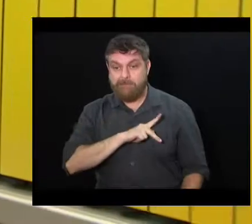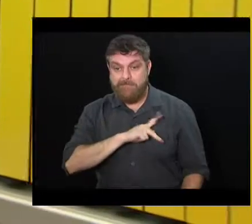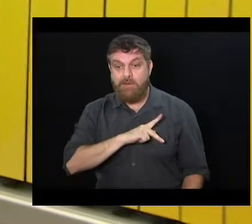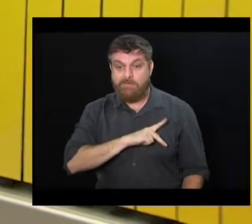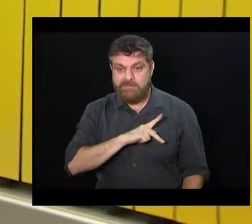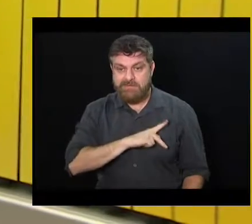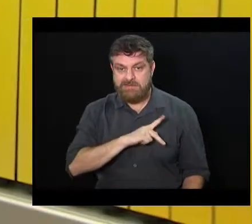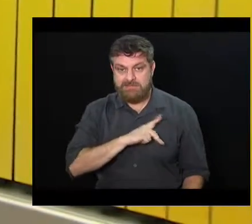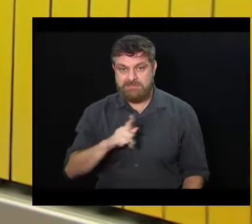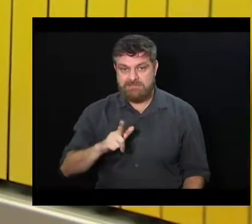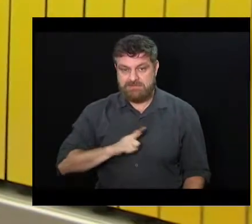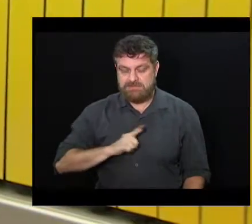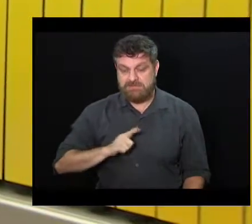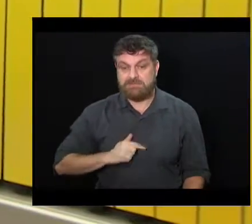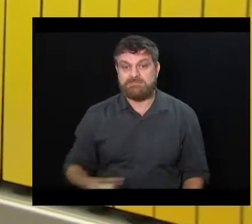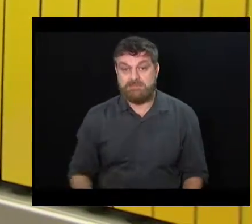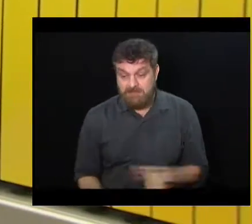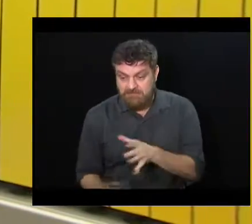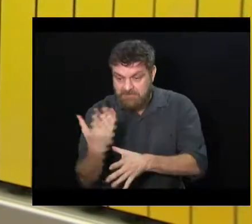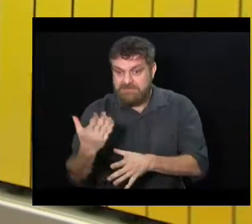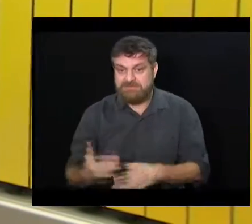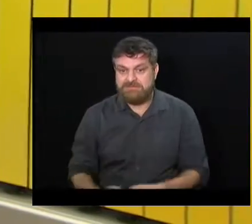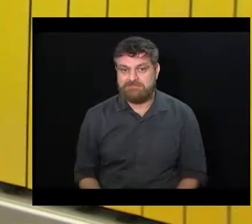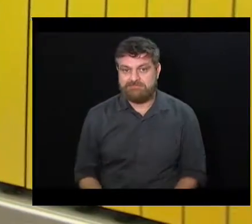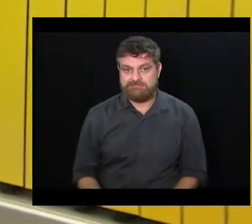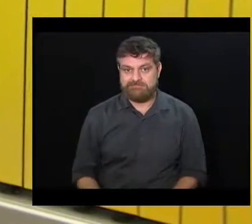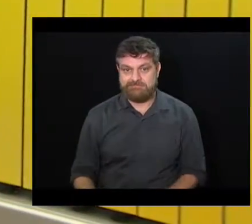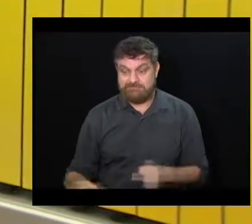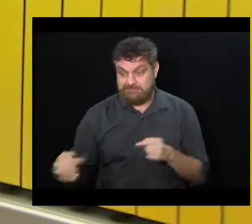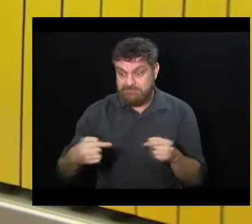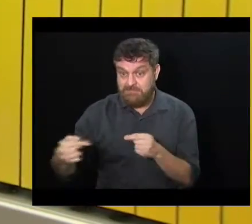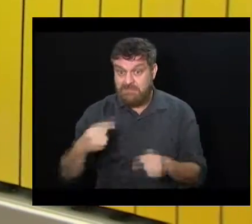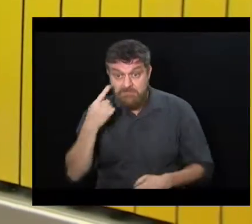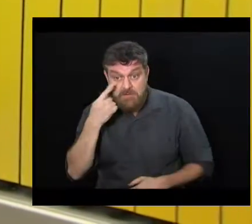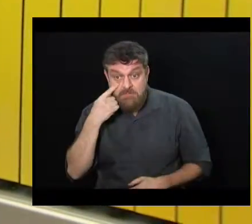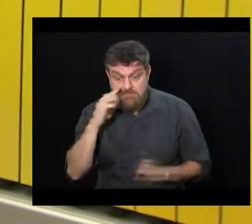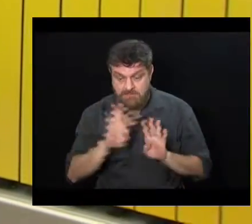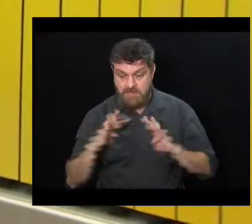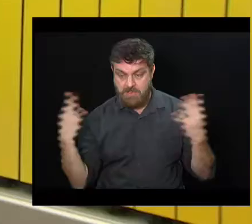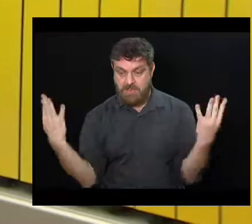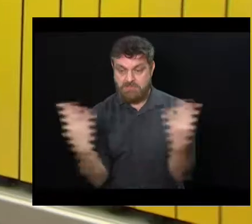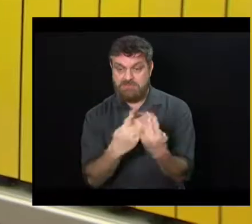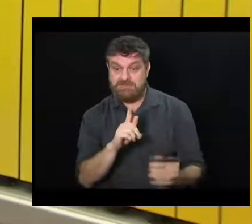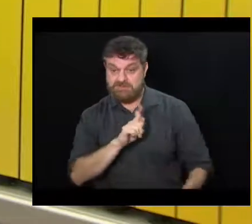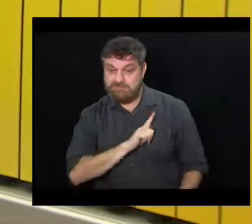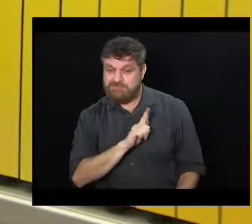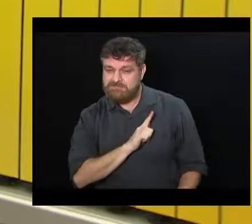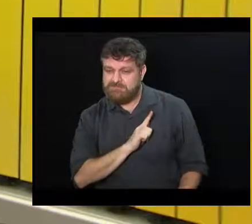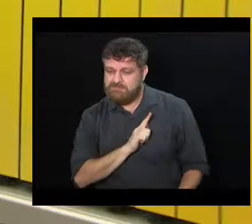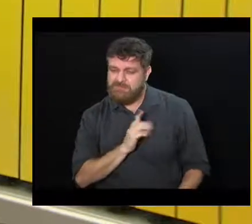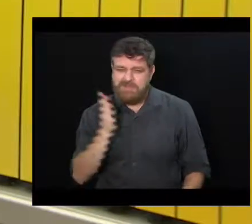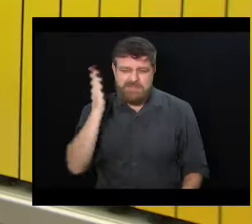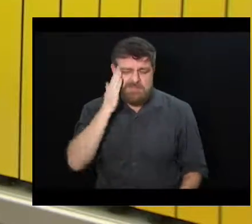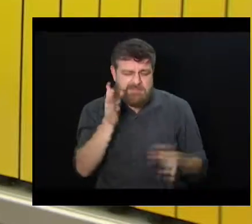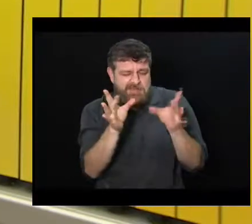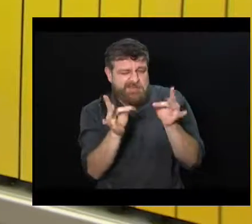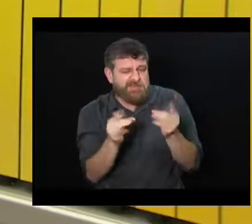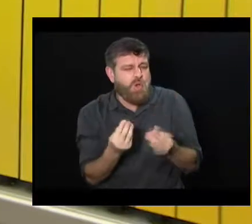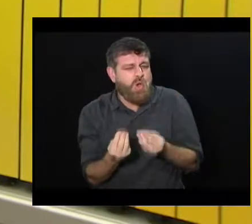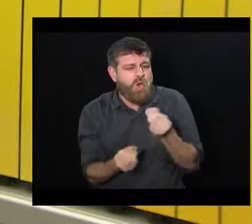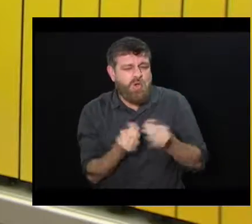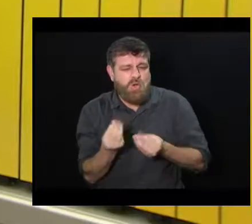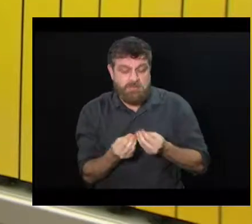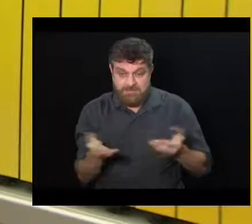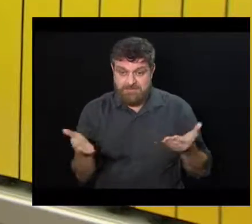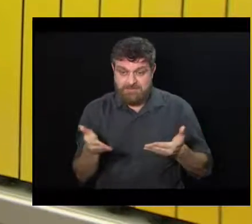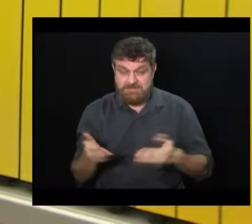um amistoso. Então vamos para lá, para o estádio Brinco de Ouro da Princesa, saber os detalhes desta partida. Quem